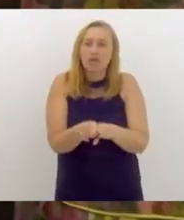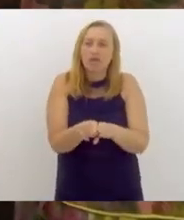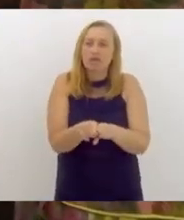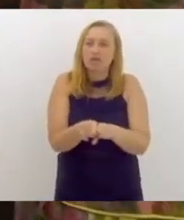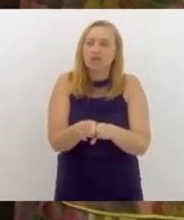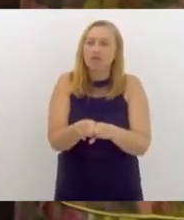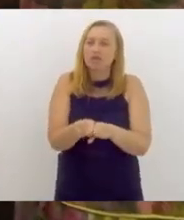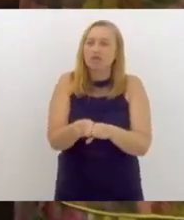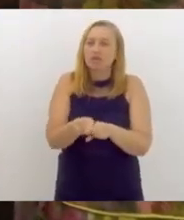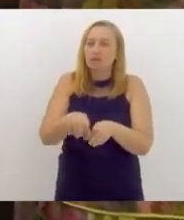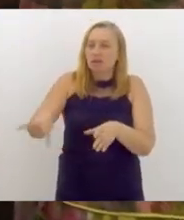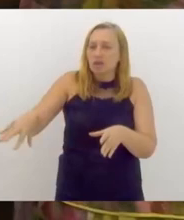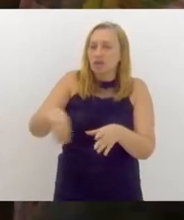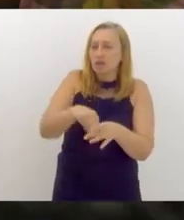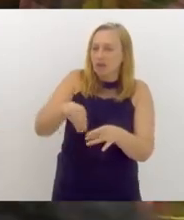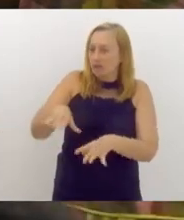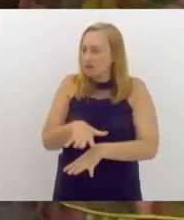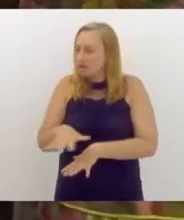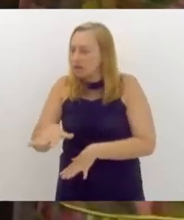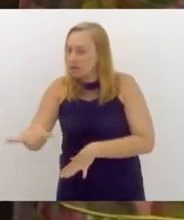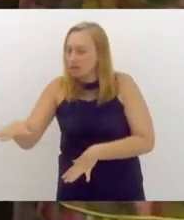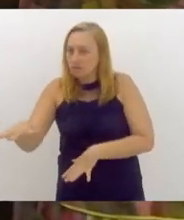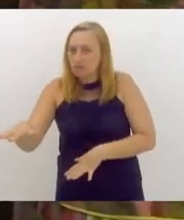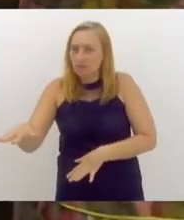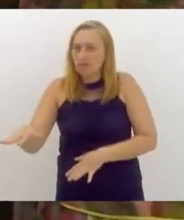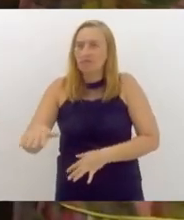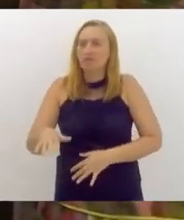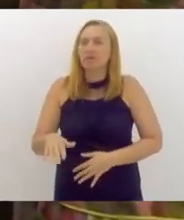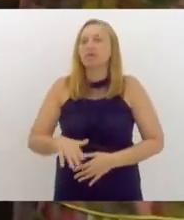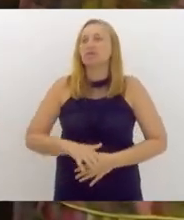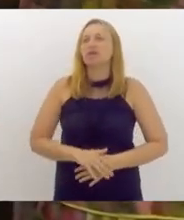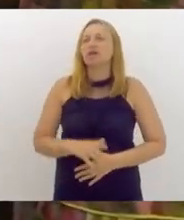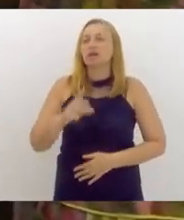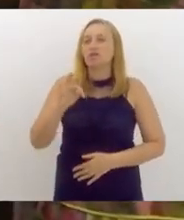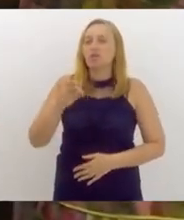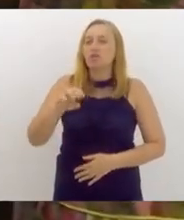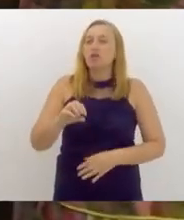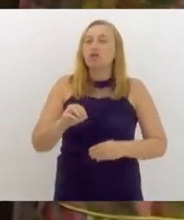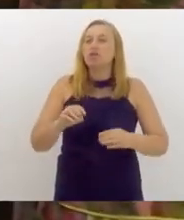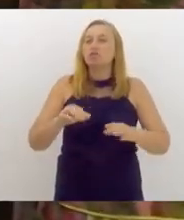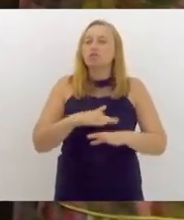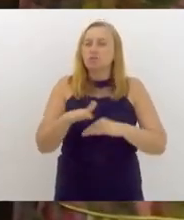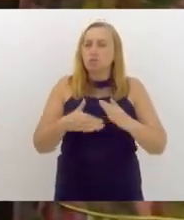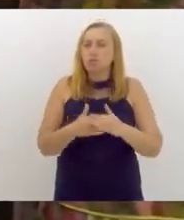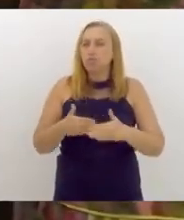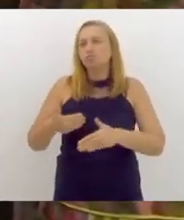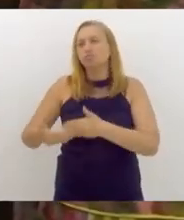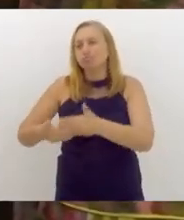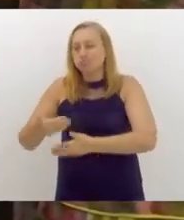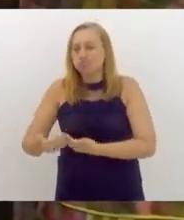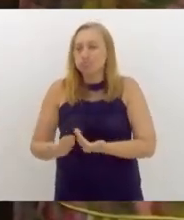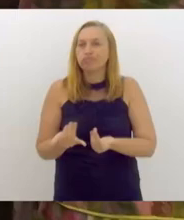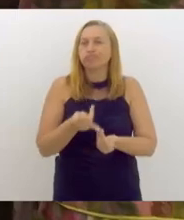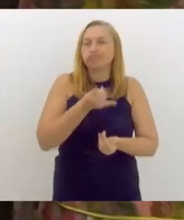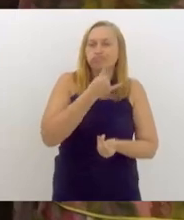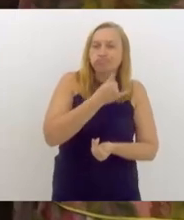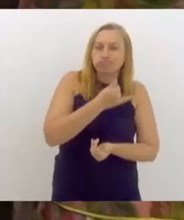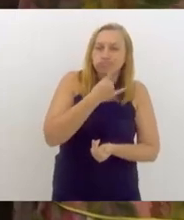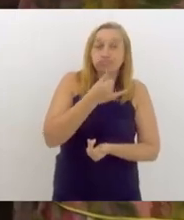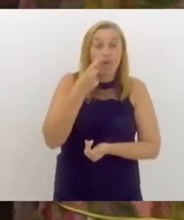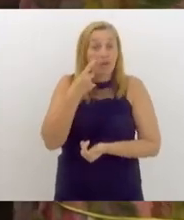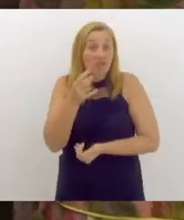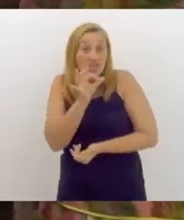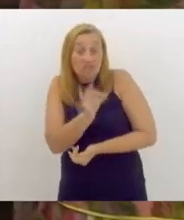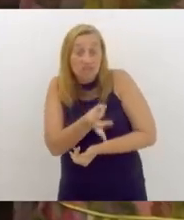essas áreas de favela e periferia, áreas de encostas, todo um processo muito cruel, que é ver